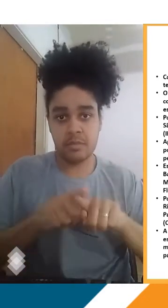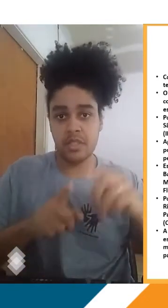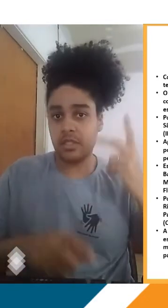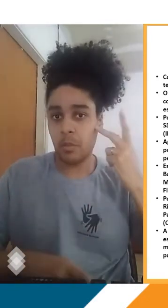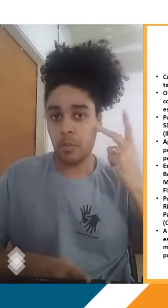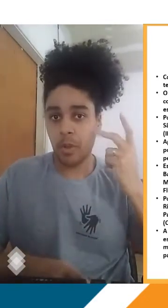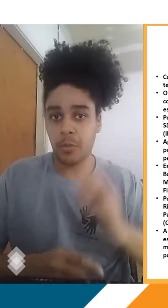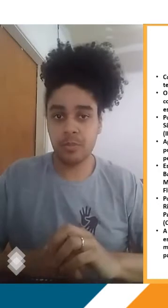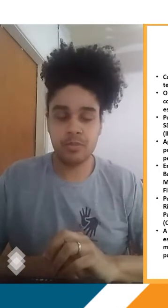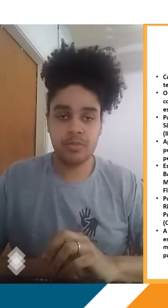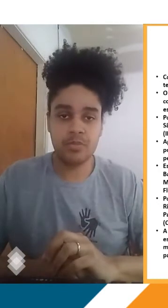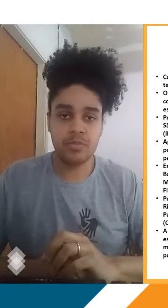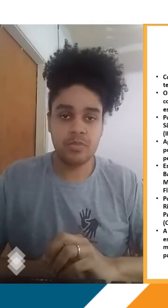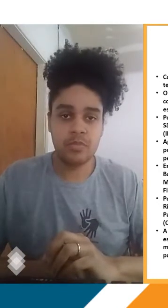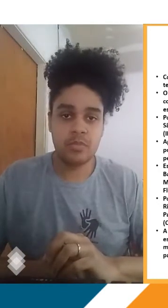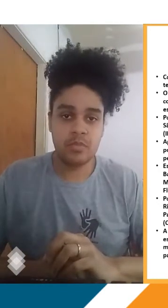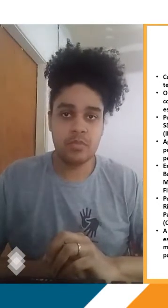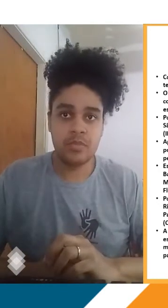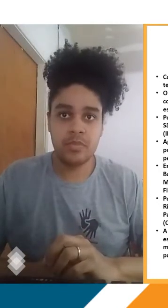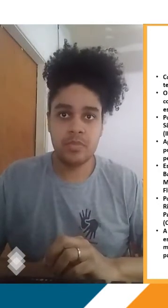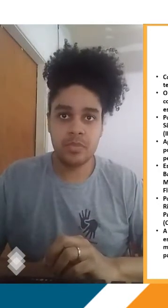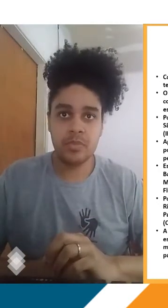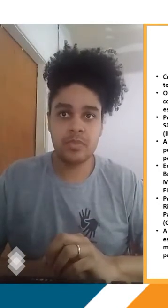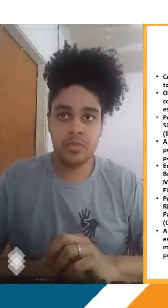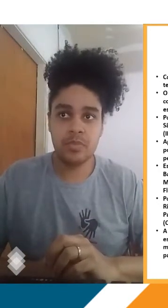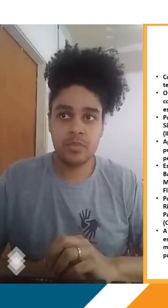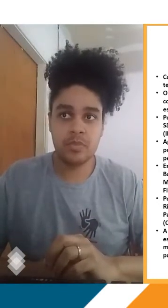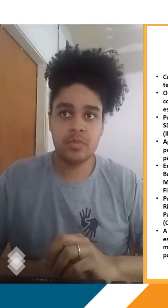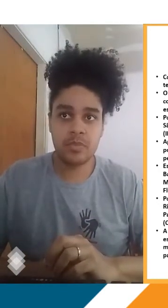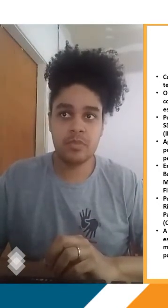Entretanto, possui a maior densidade demográfica entre os estados, com